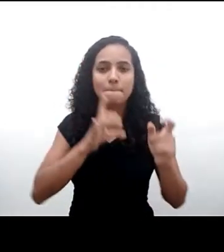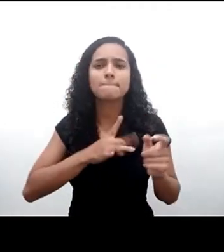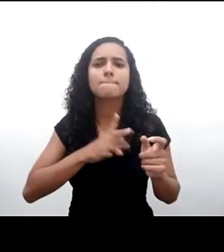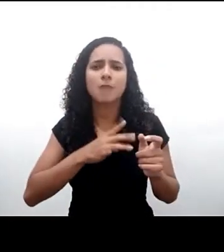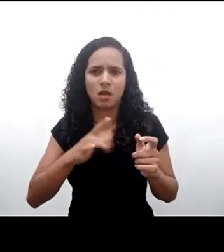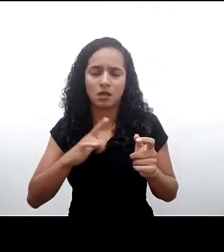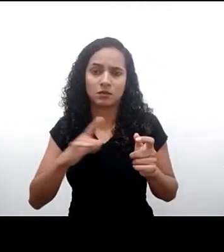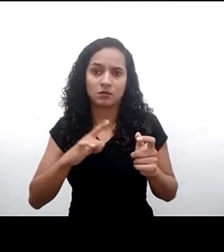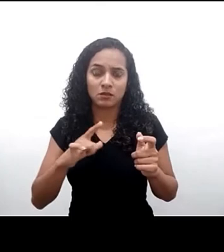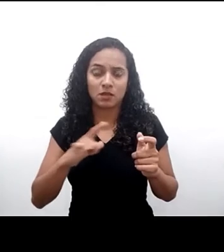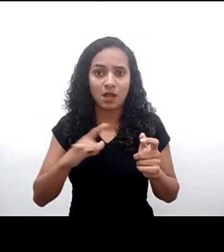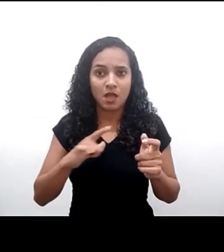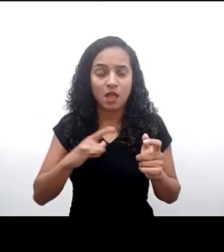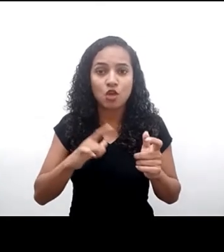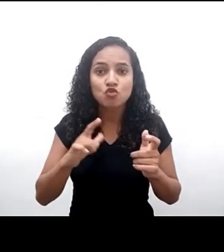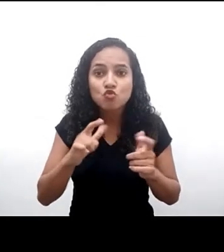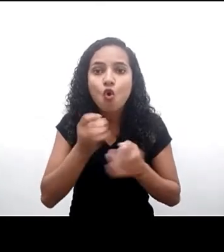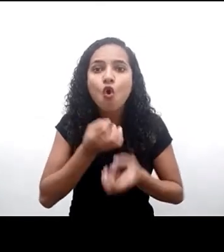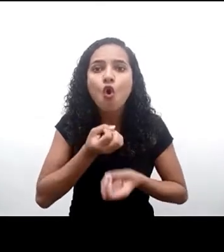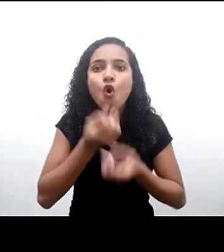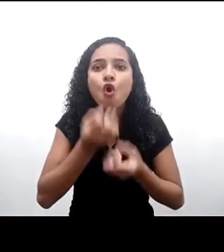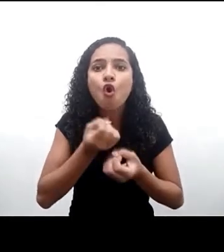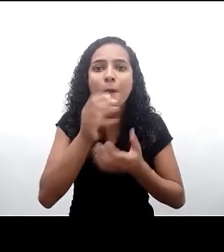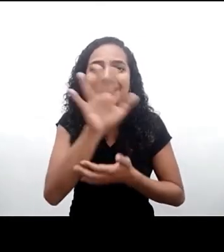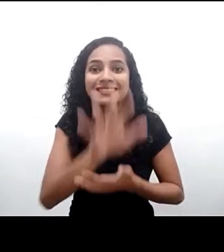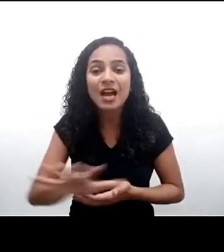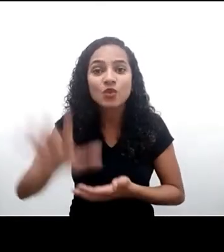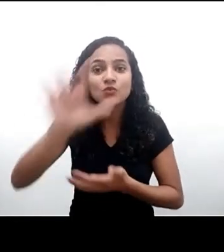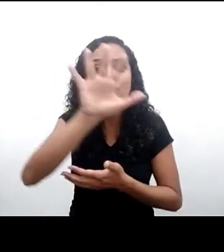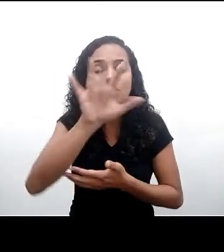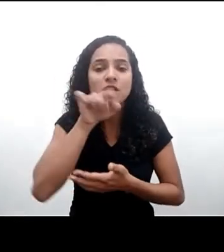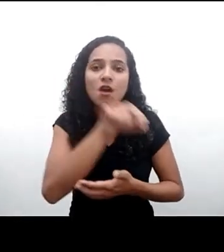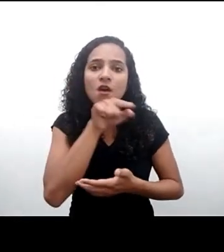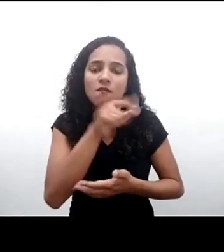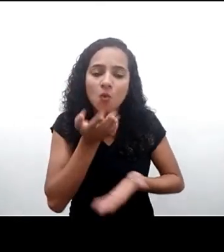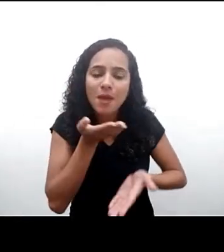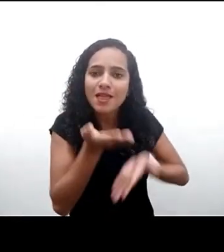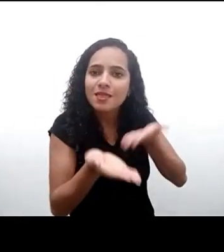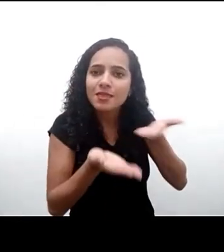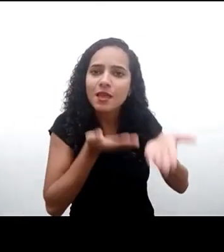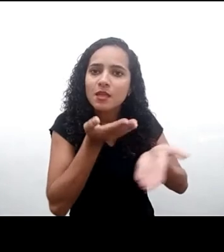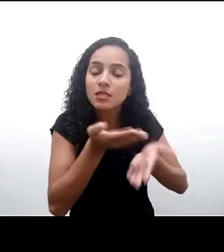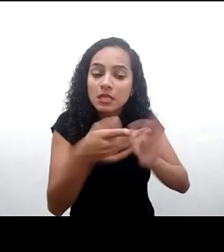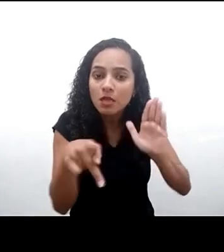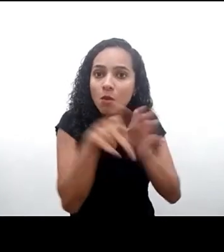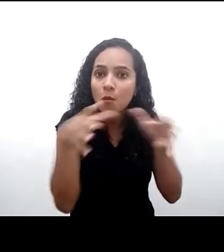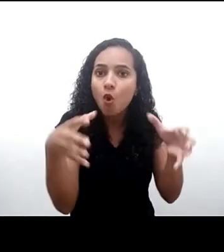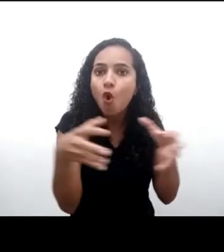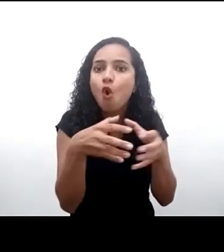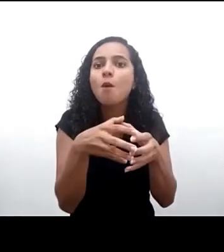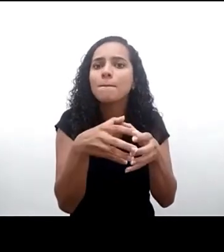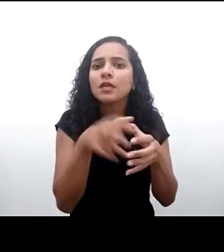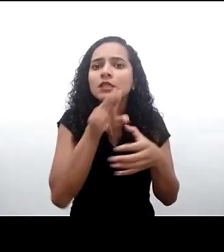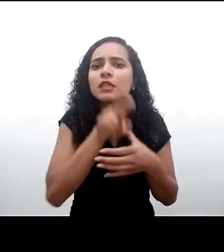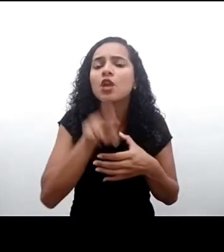comentário geral aparecem com uma dedicação particular do comitê, como, por exemplo, o uso dos